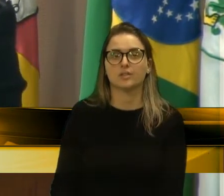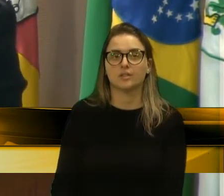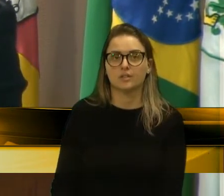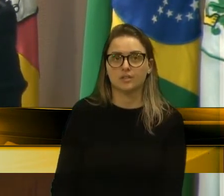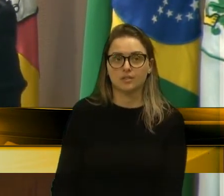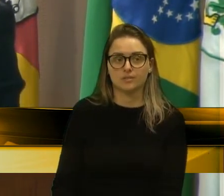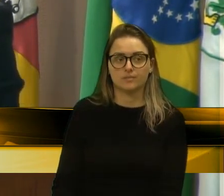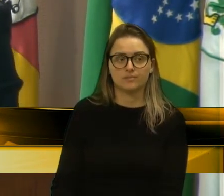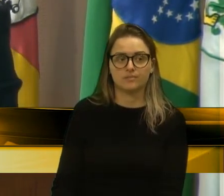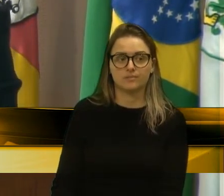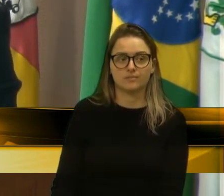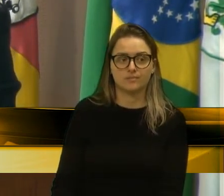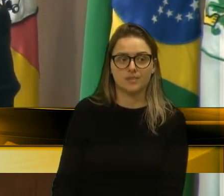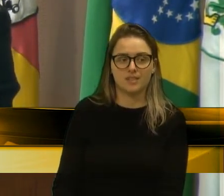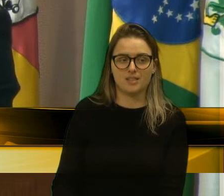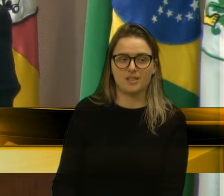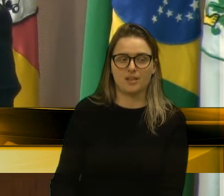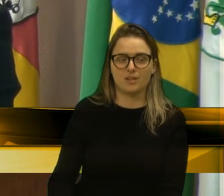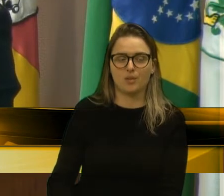Porque